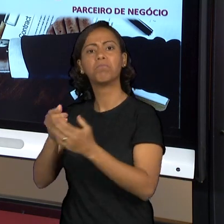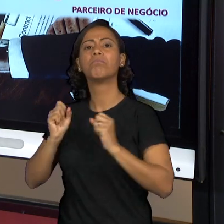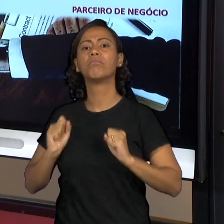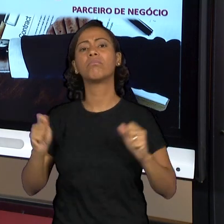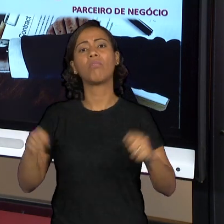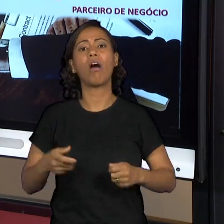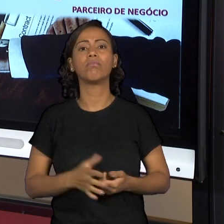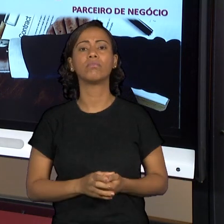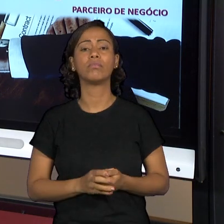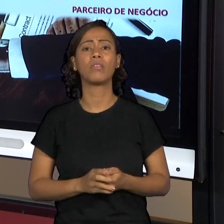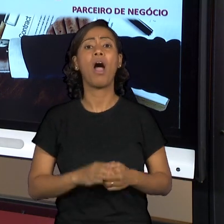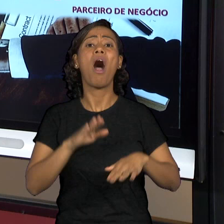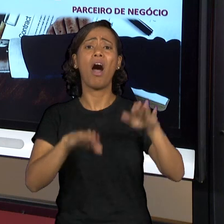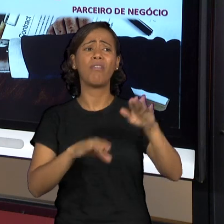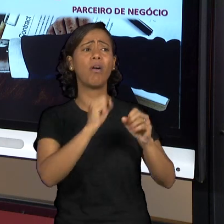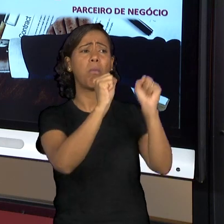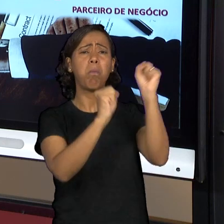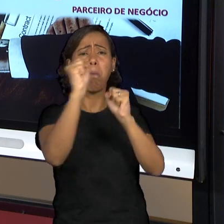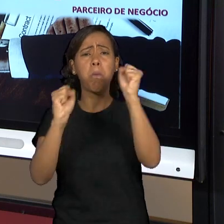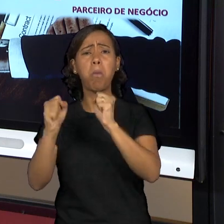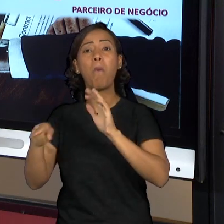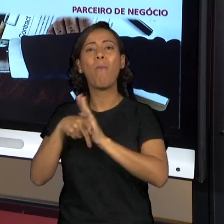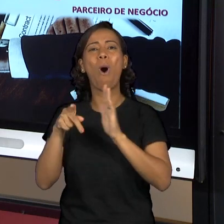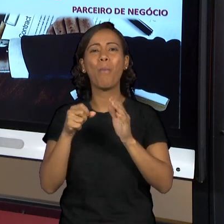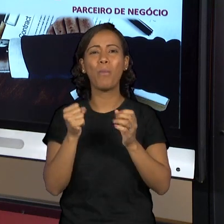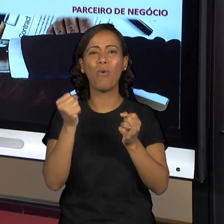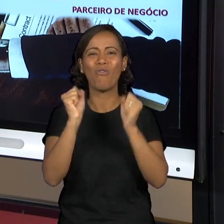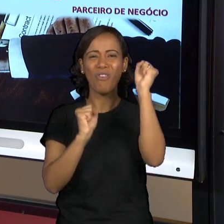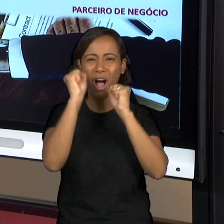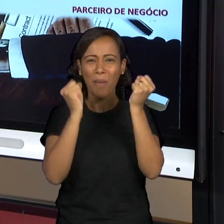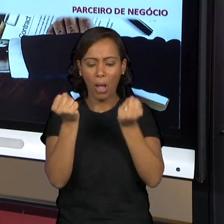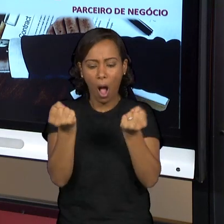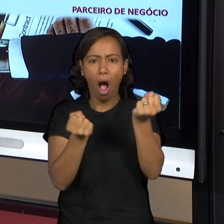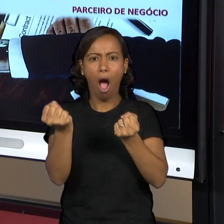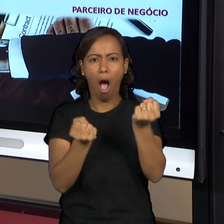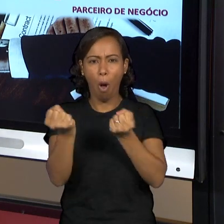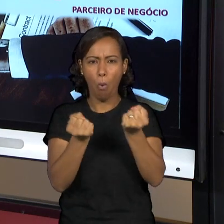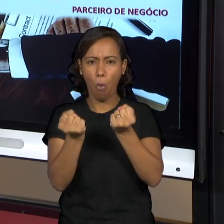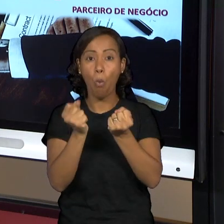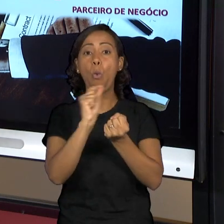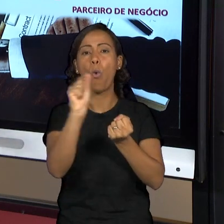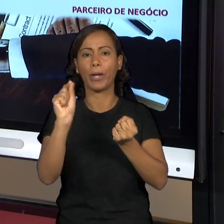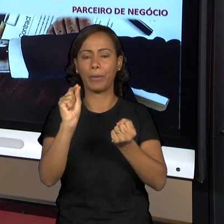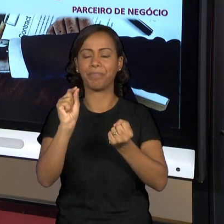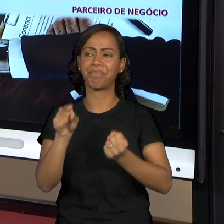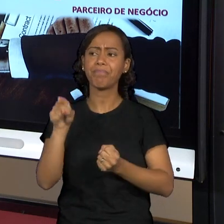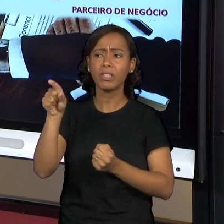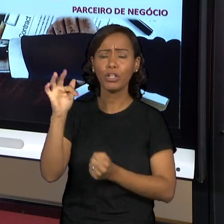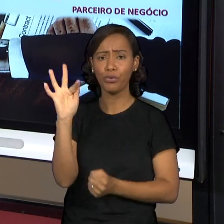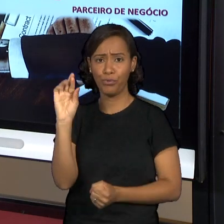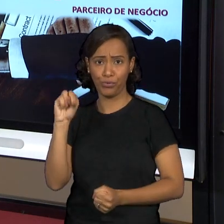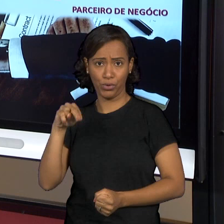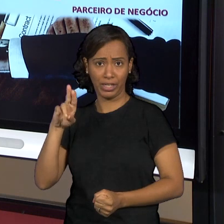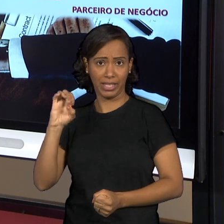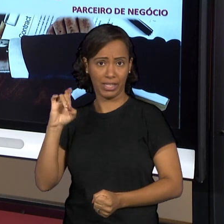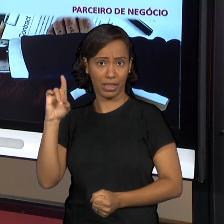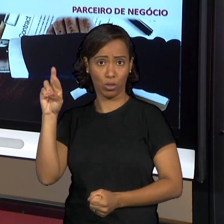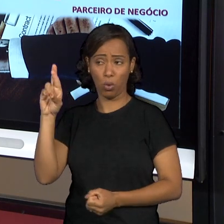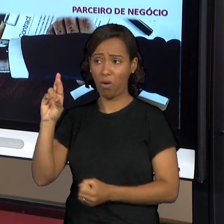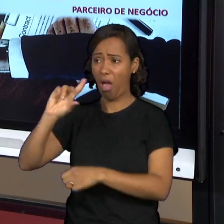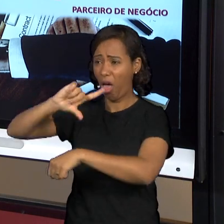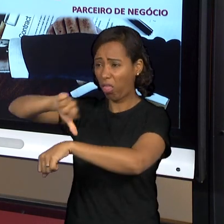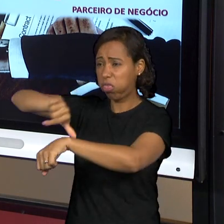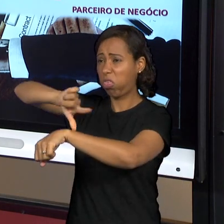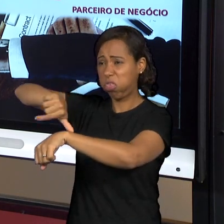real, acontece nas indústrias automobilísticas. Se uma empresa fornecedora atrasa na entrega de um material, ela pode